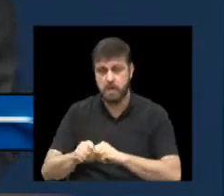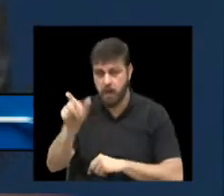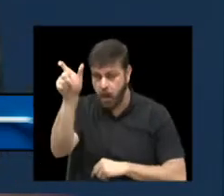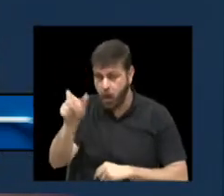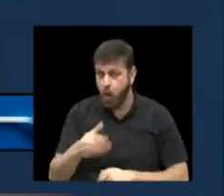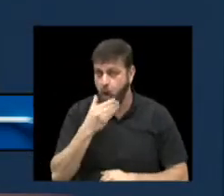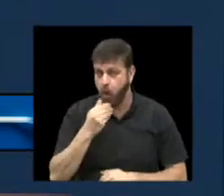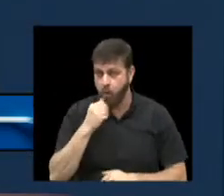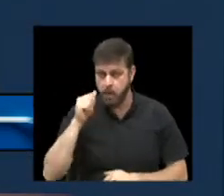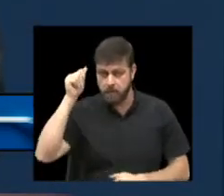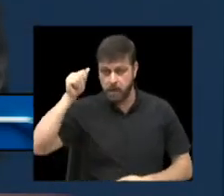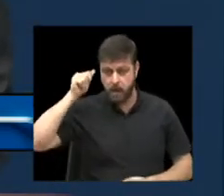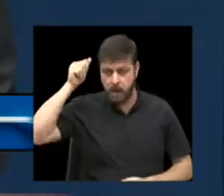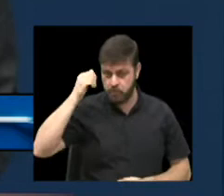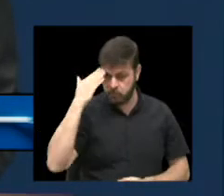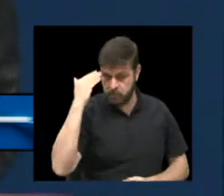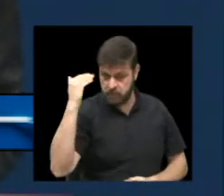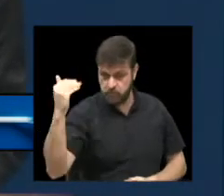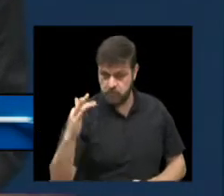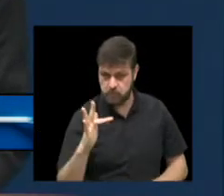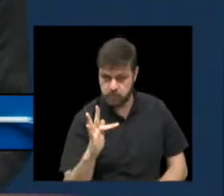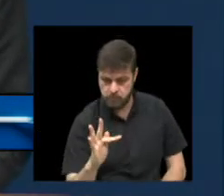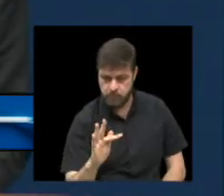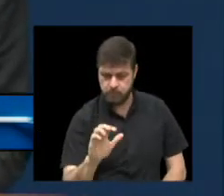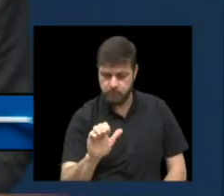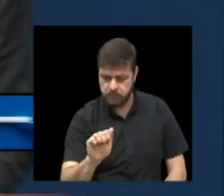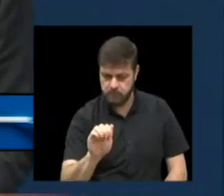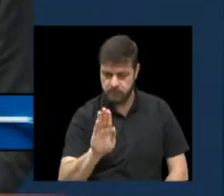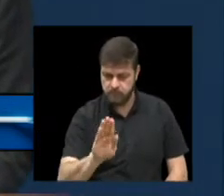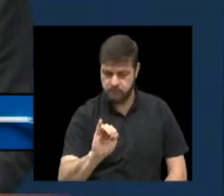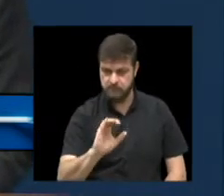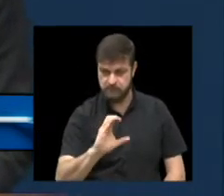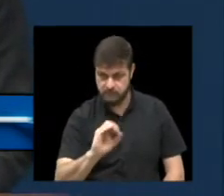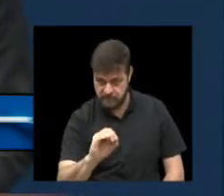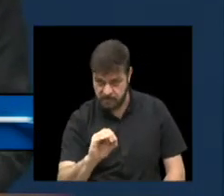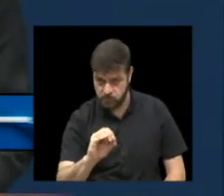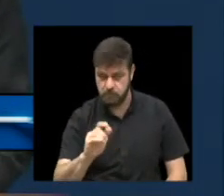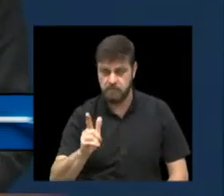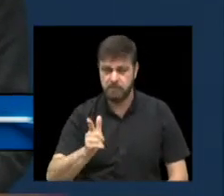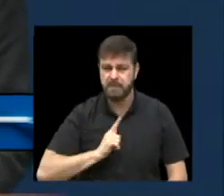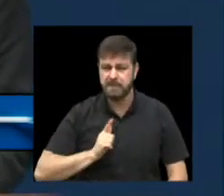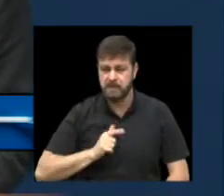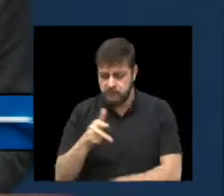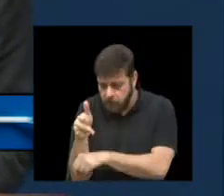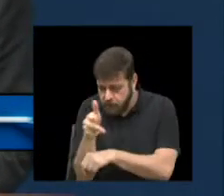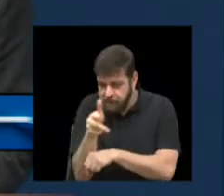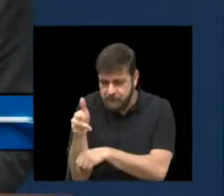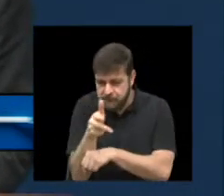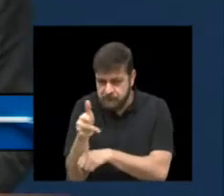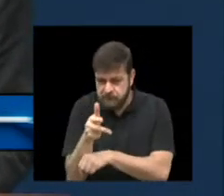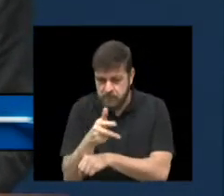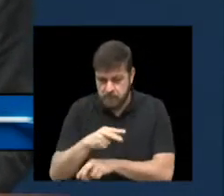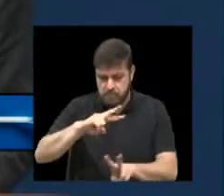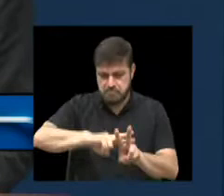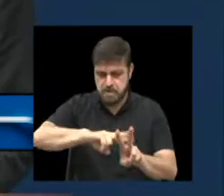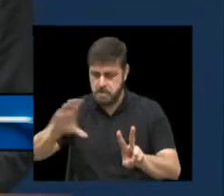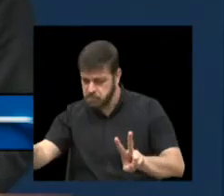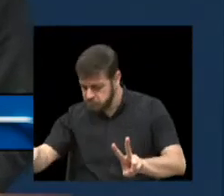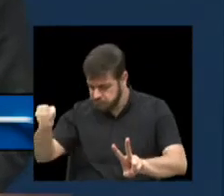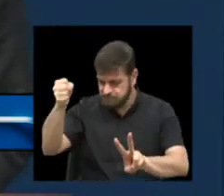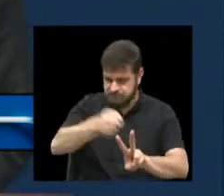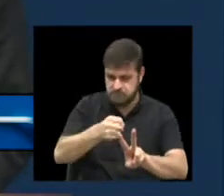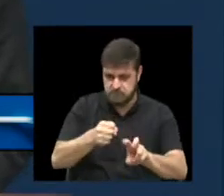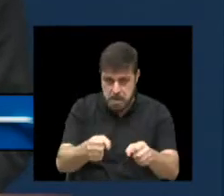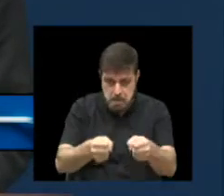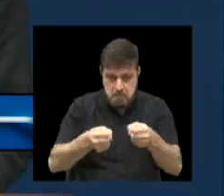Assunção, um ator da Rede Globo. Teve o vídeo divulgado, sendo preso.